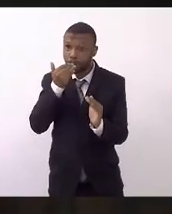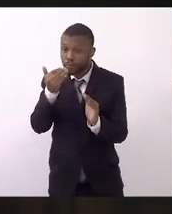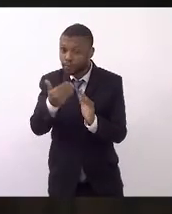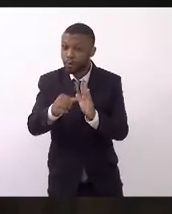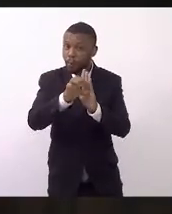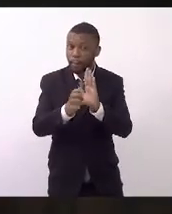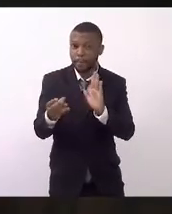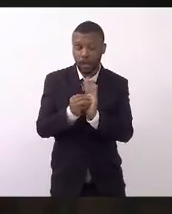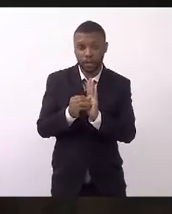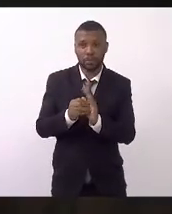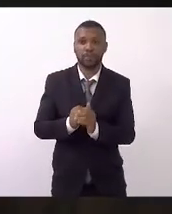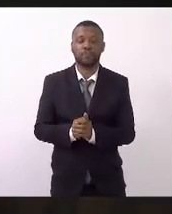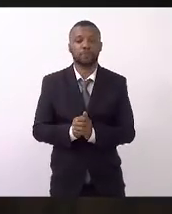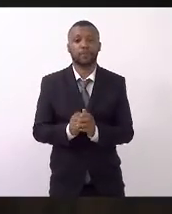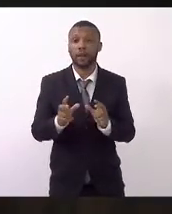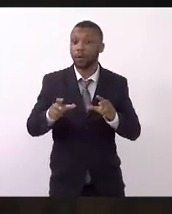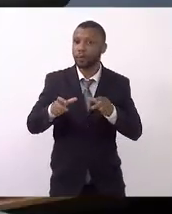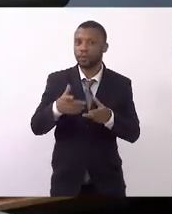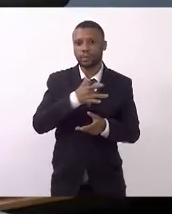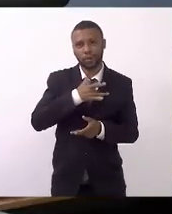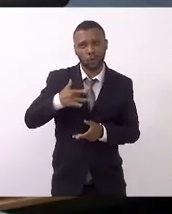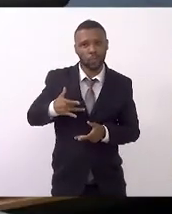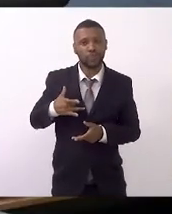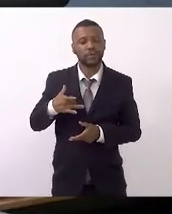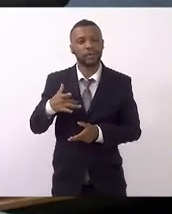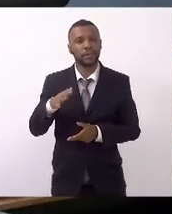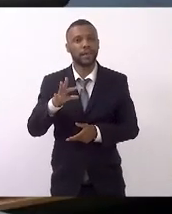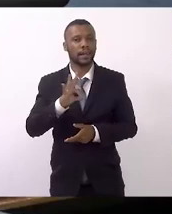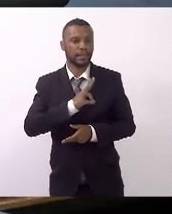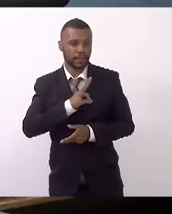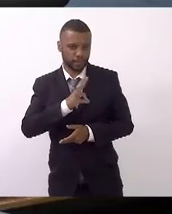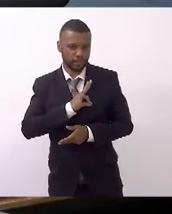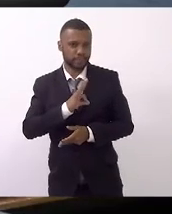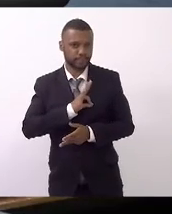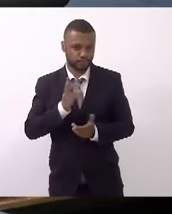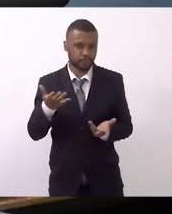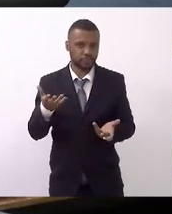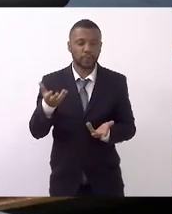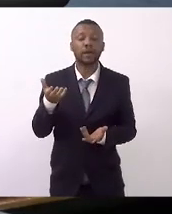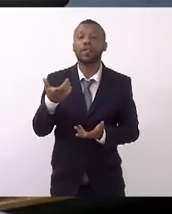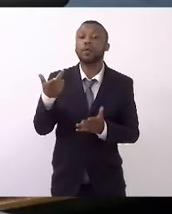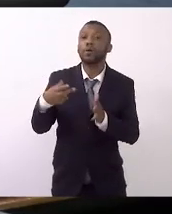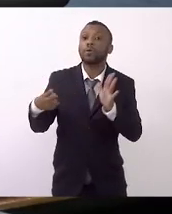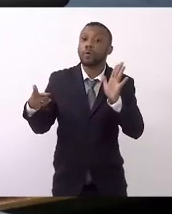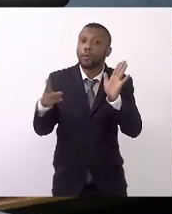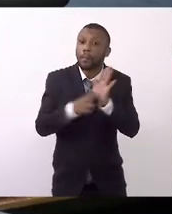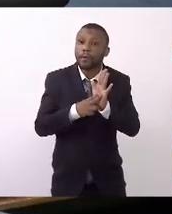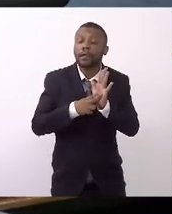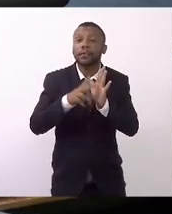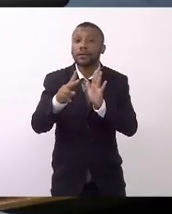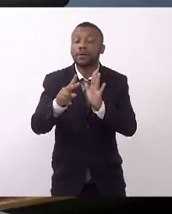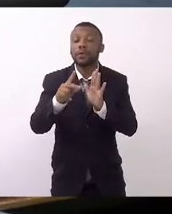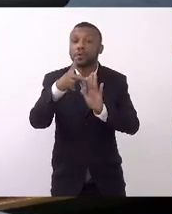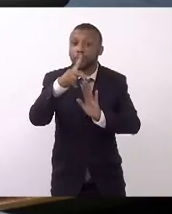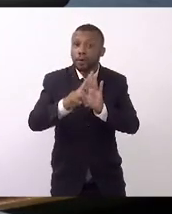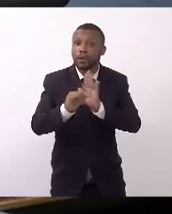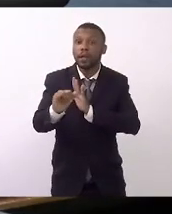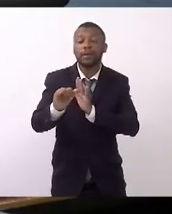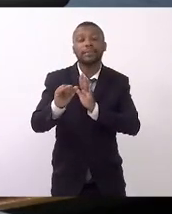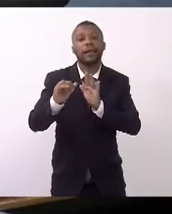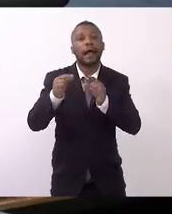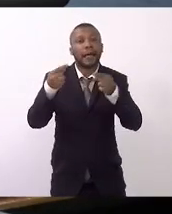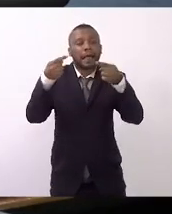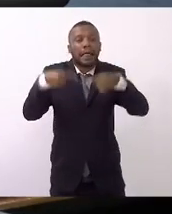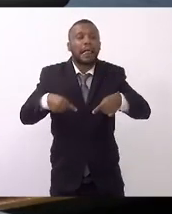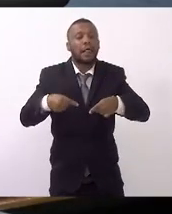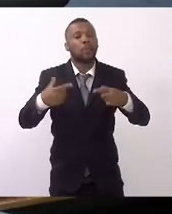de Saúde, a deputada Marta Rocha. Presidente, eu quero confessar que o seu projeto é desafiador. Eu acho